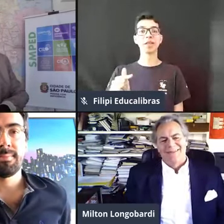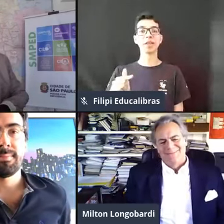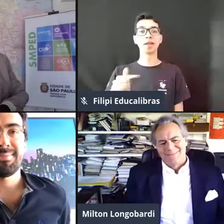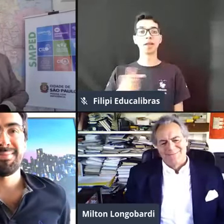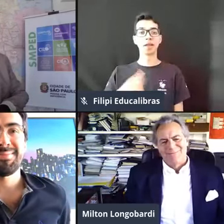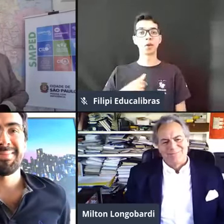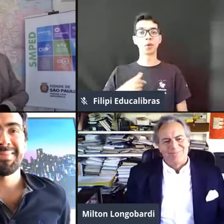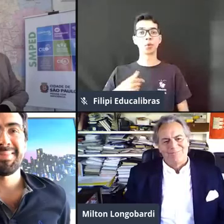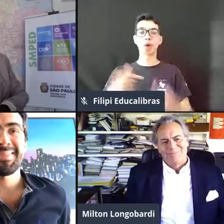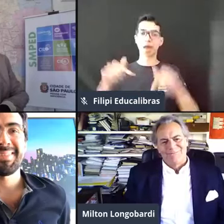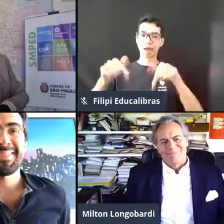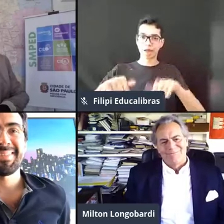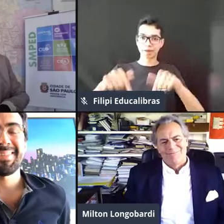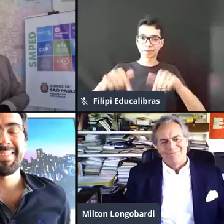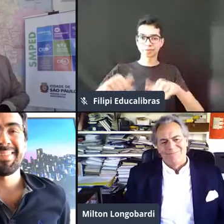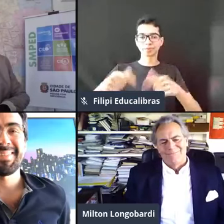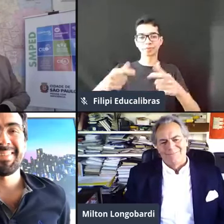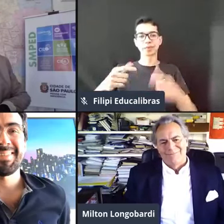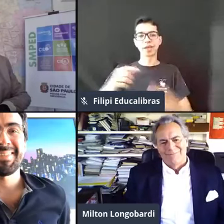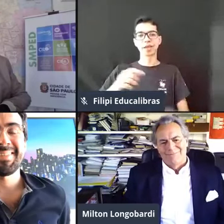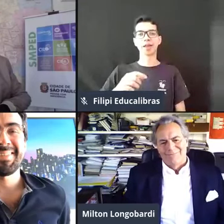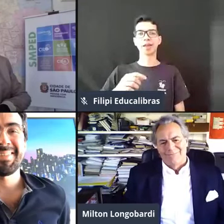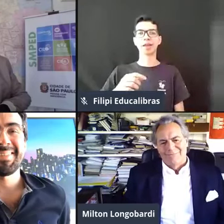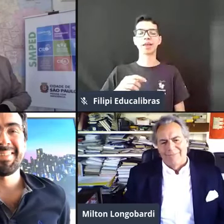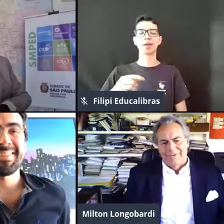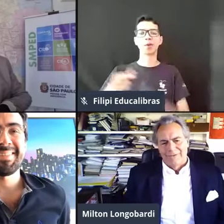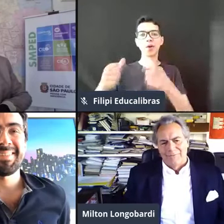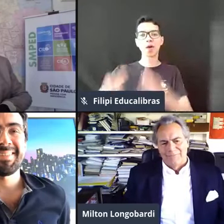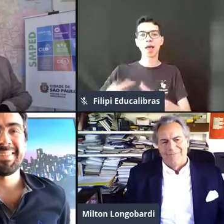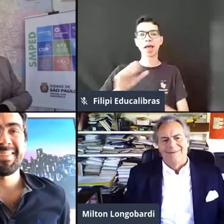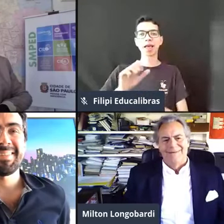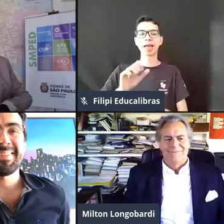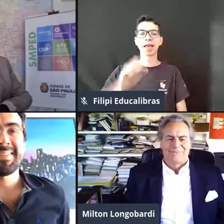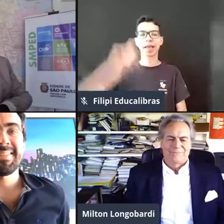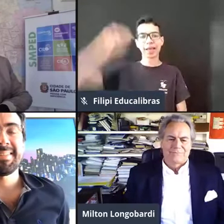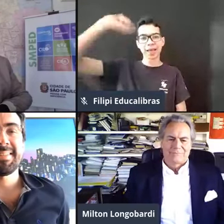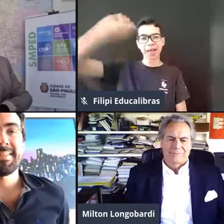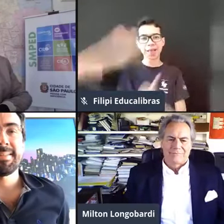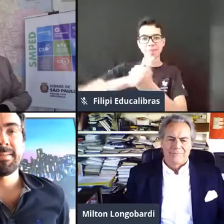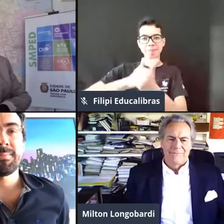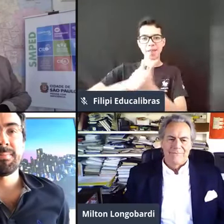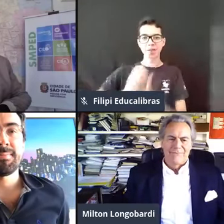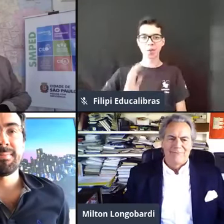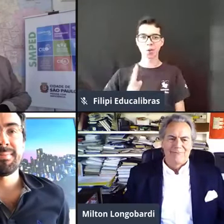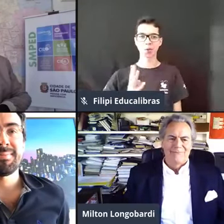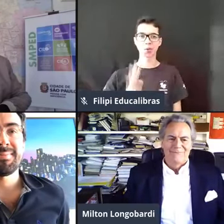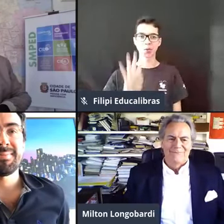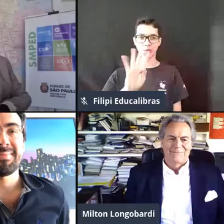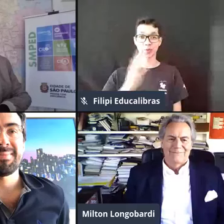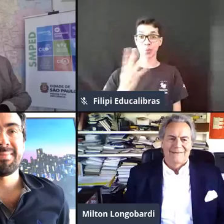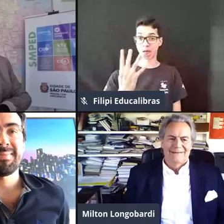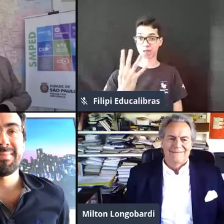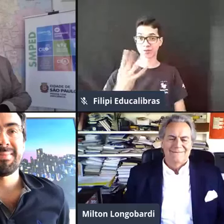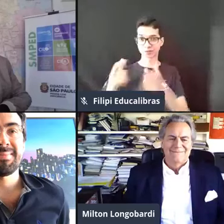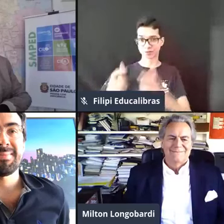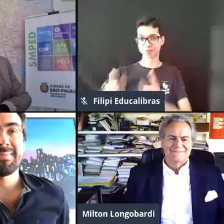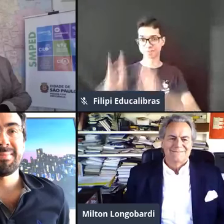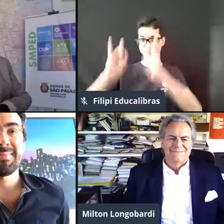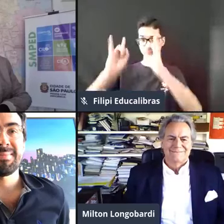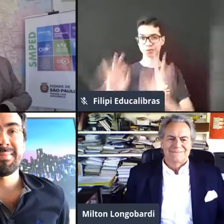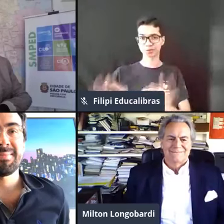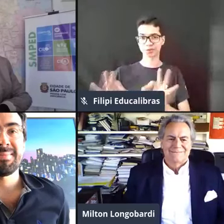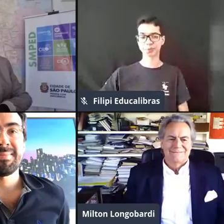nosso prédio. É verdade, né? A gente é vizinho, né? O Milton mora lá no Bretanha. Então, além desse